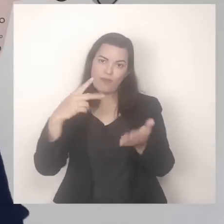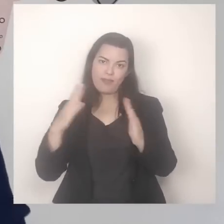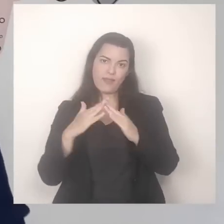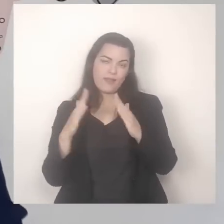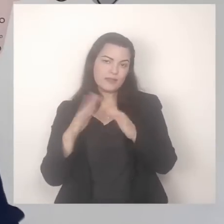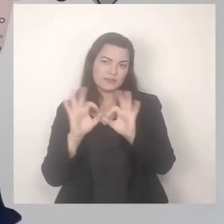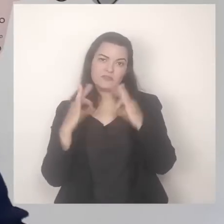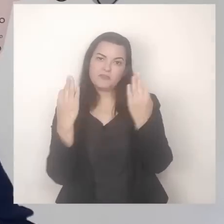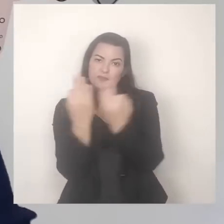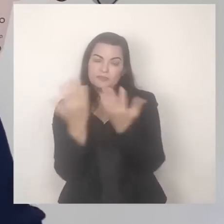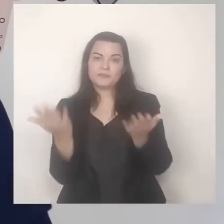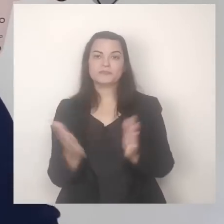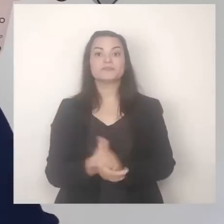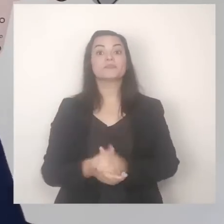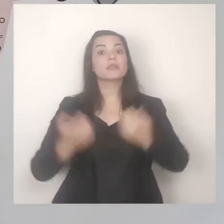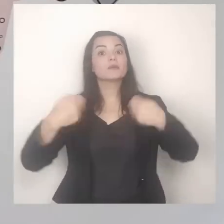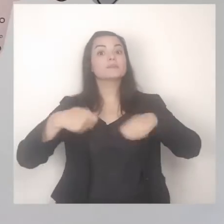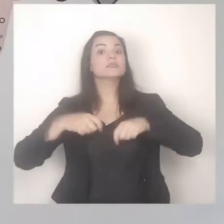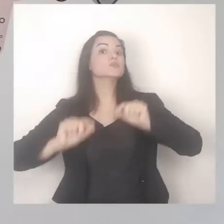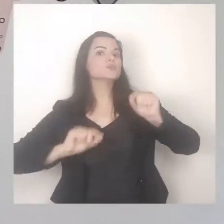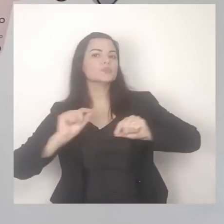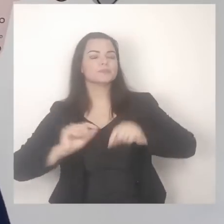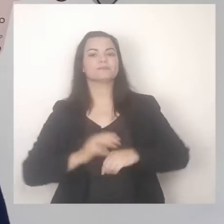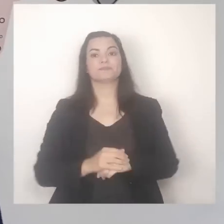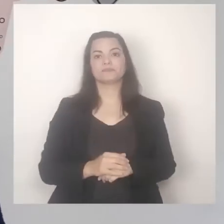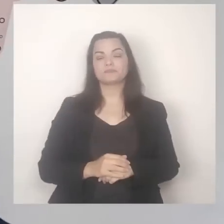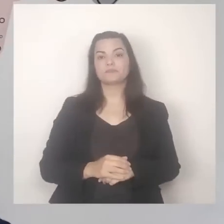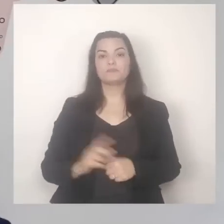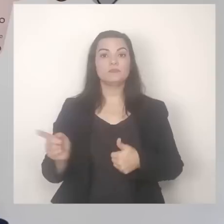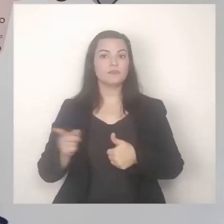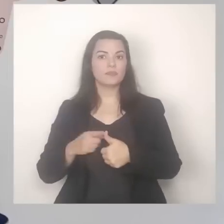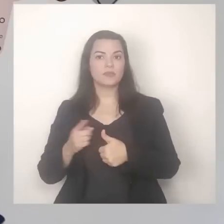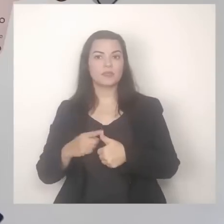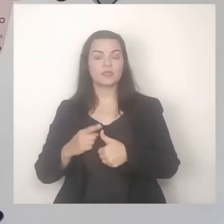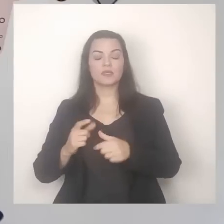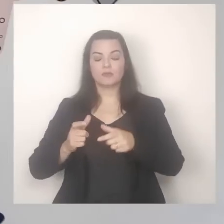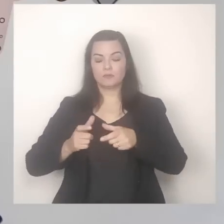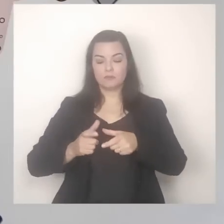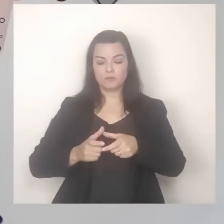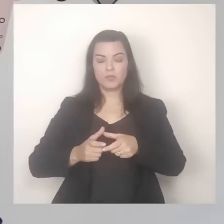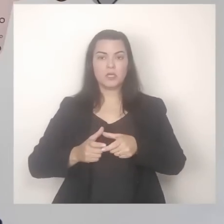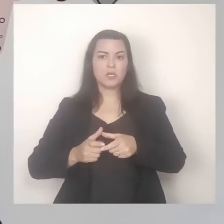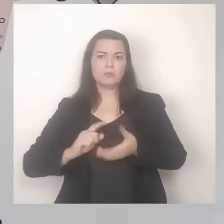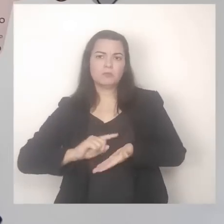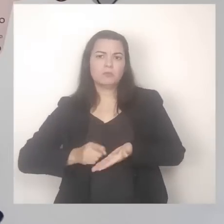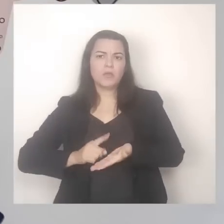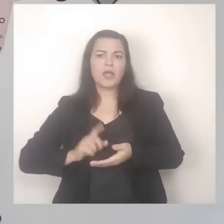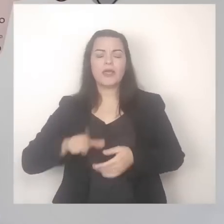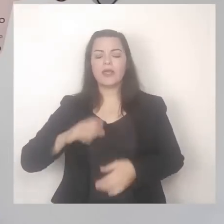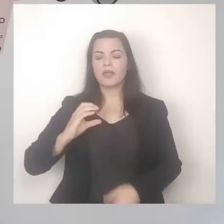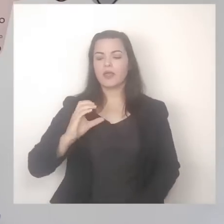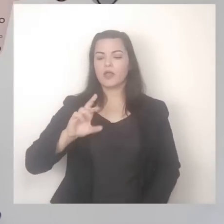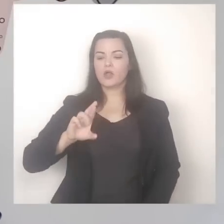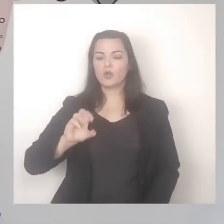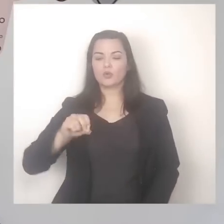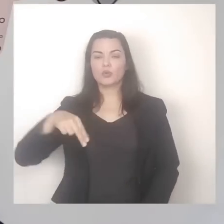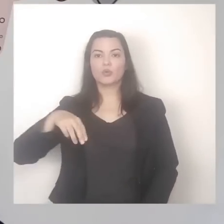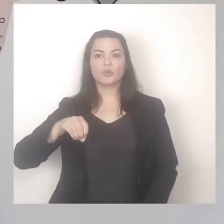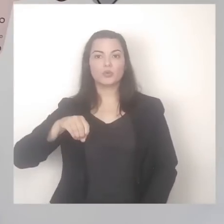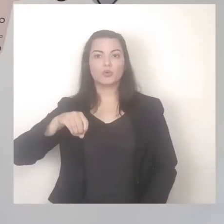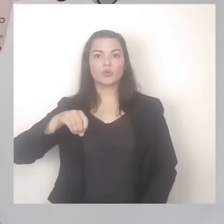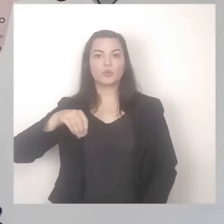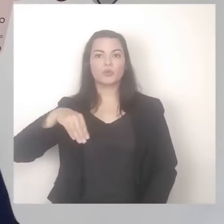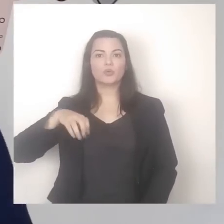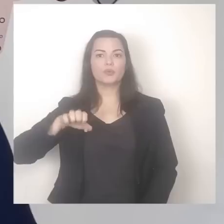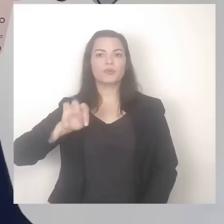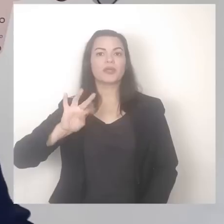da sua casa. Você vai precisar do seguinte: vai precisar de um cronômetro, que pode ser o cronômetro do celular